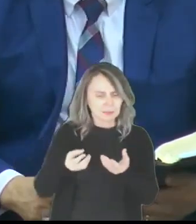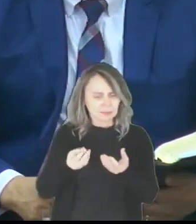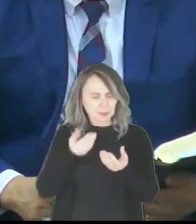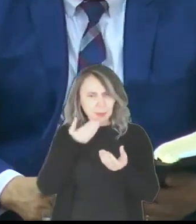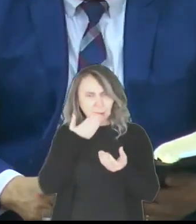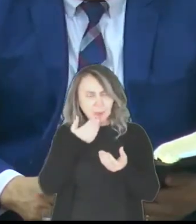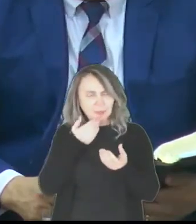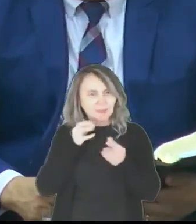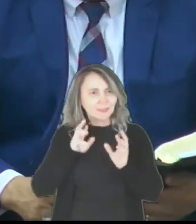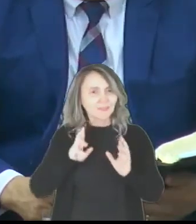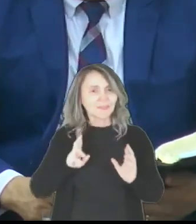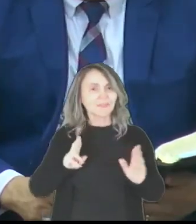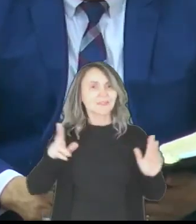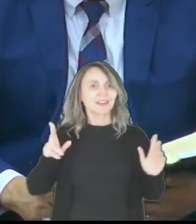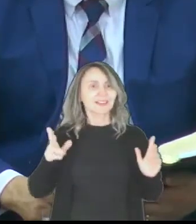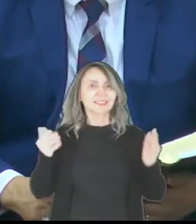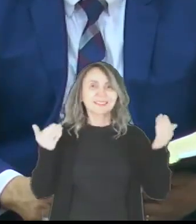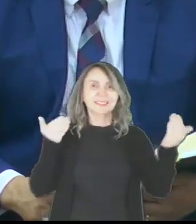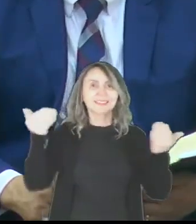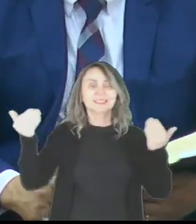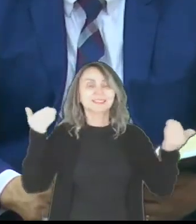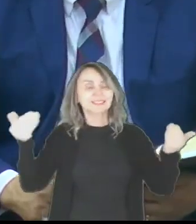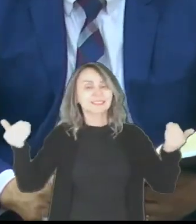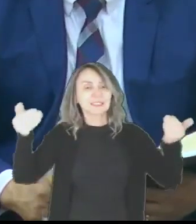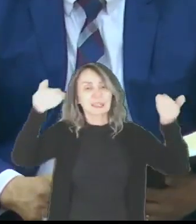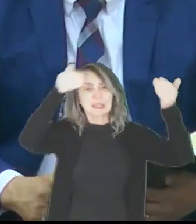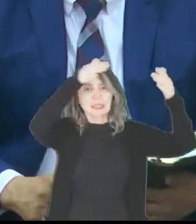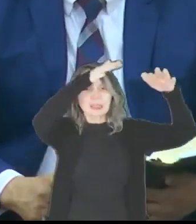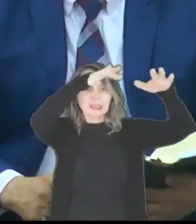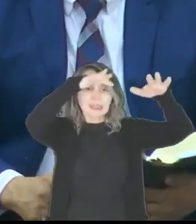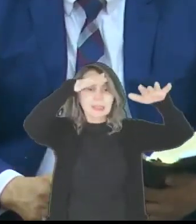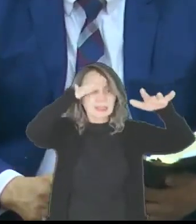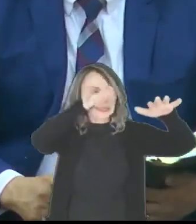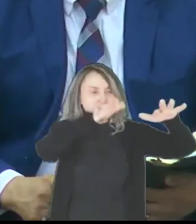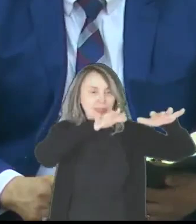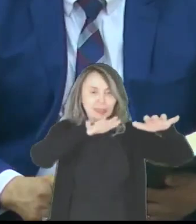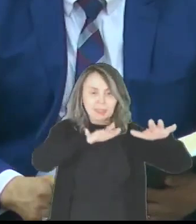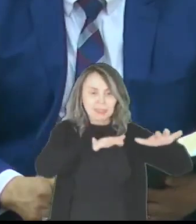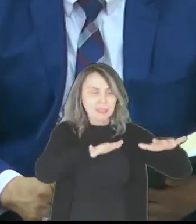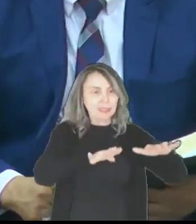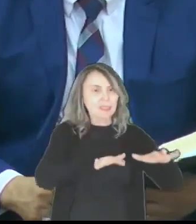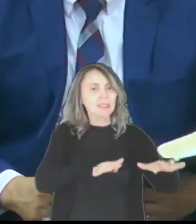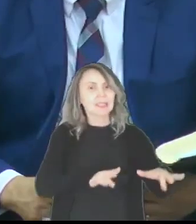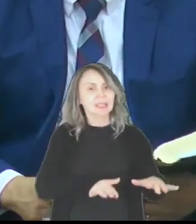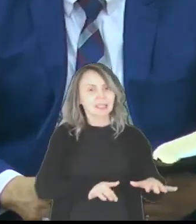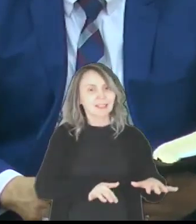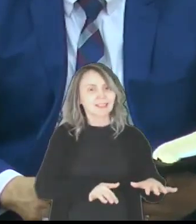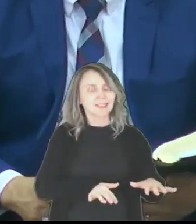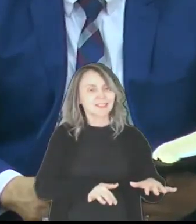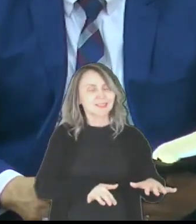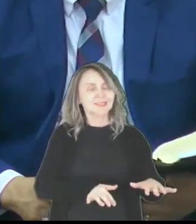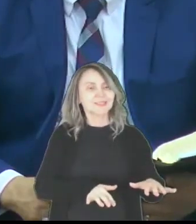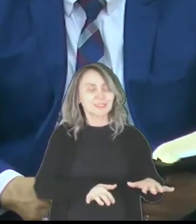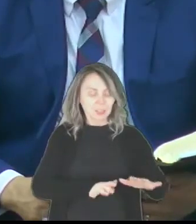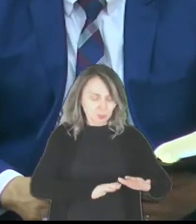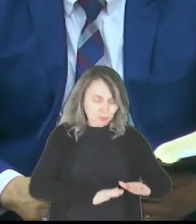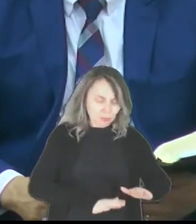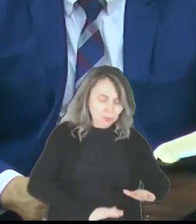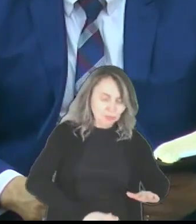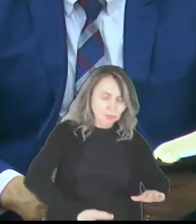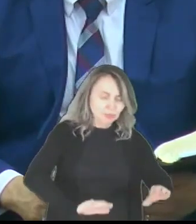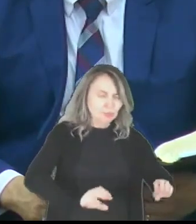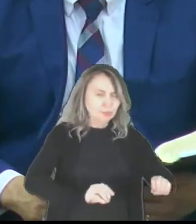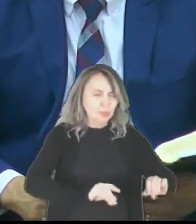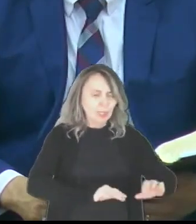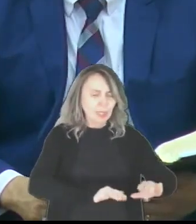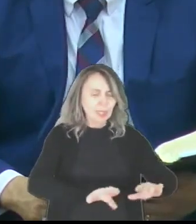caía como geada, caía como se fosse granitos de geada no chão. E quando